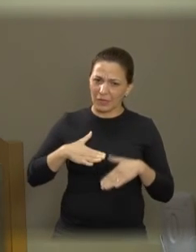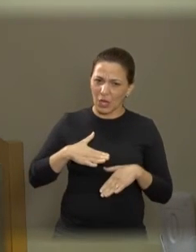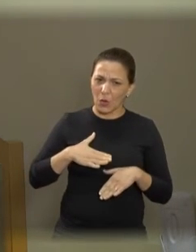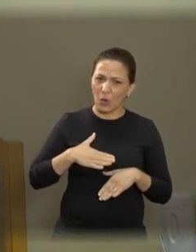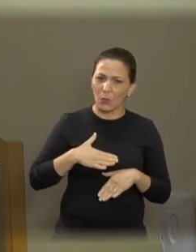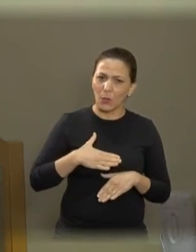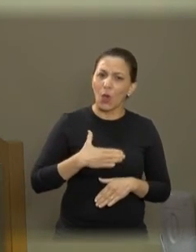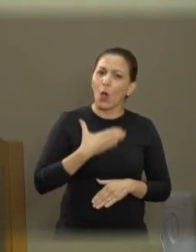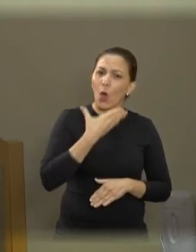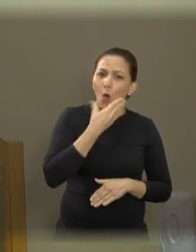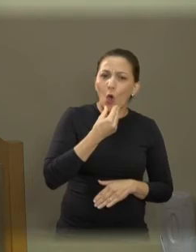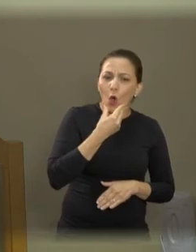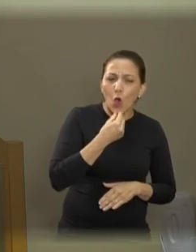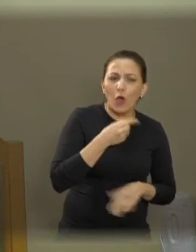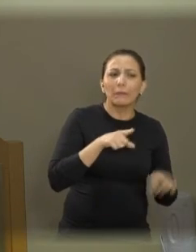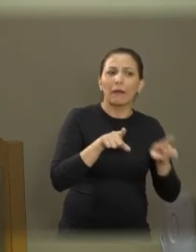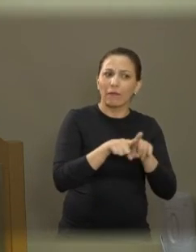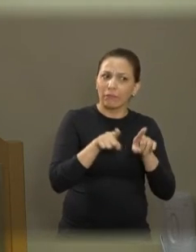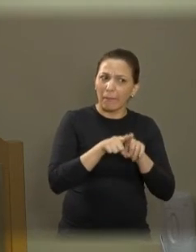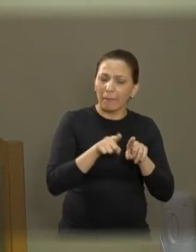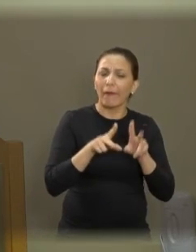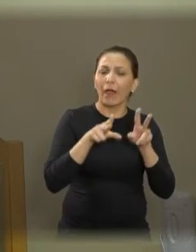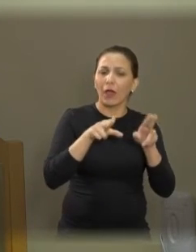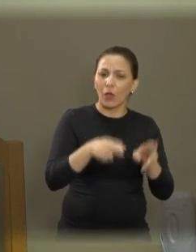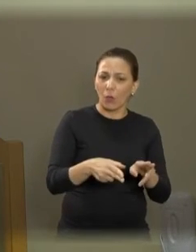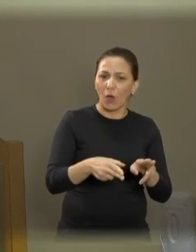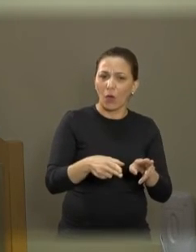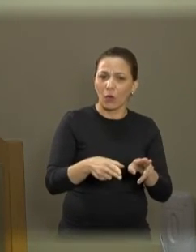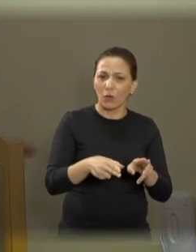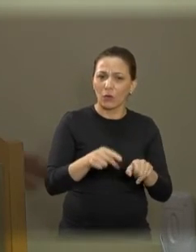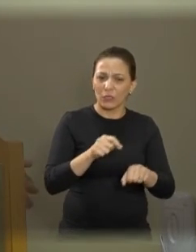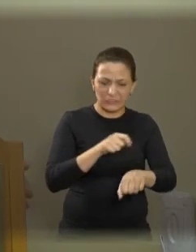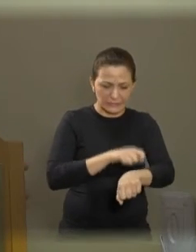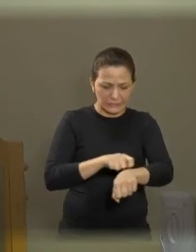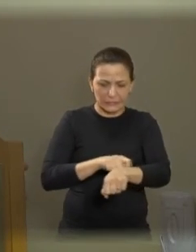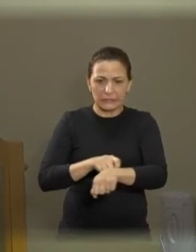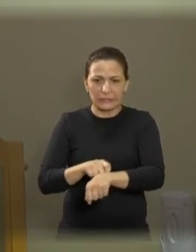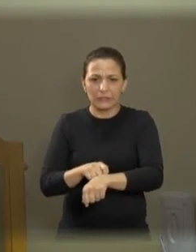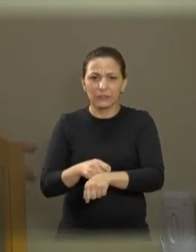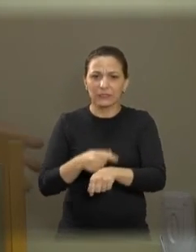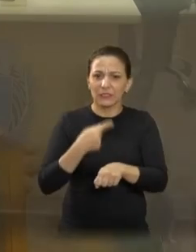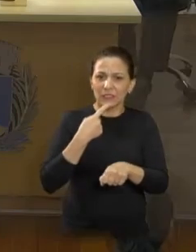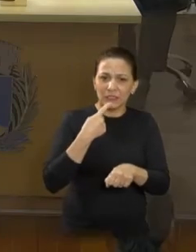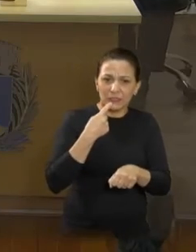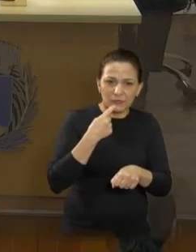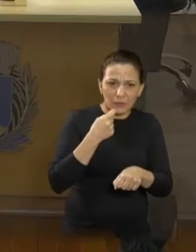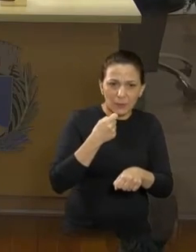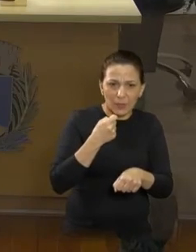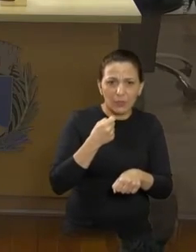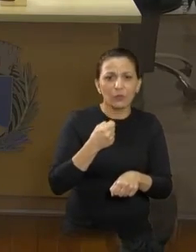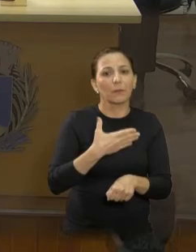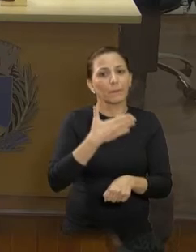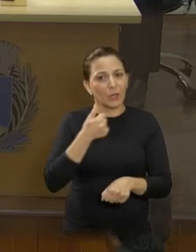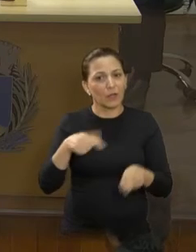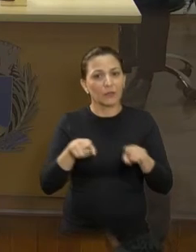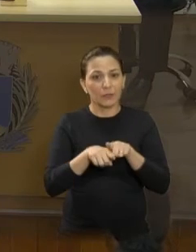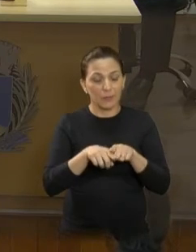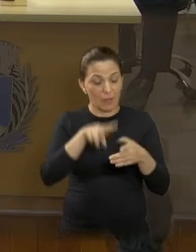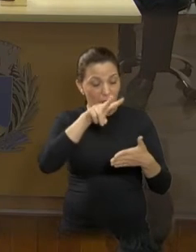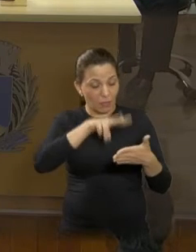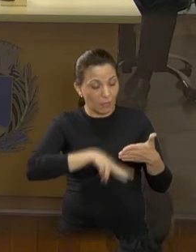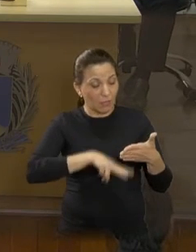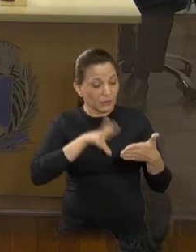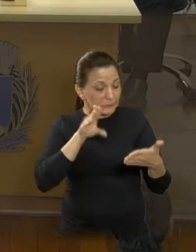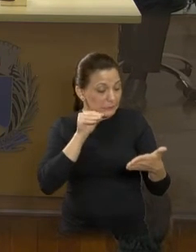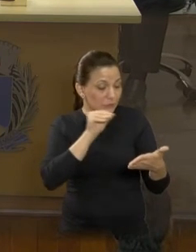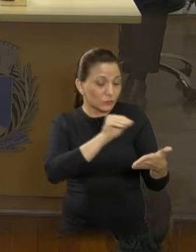eu vou sangrar você e vai estar tudo certo. A ideia é essa. É sério. Está no livro. Eu